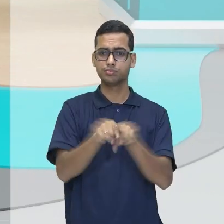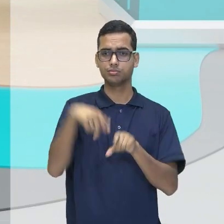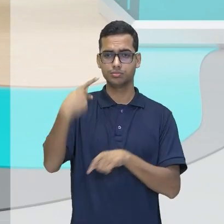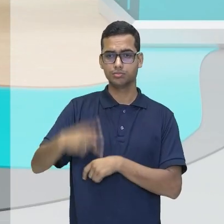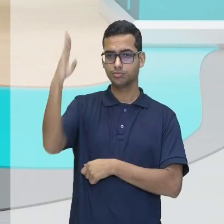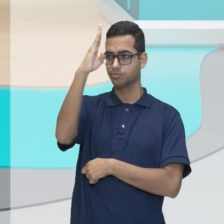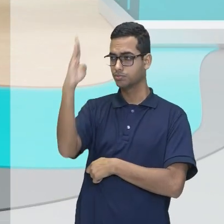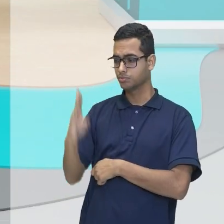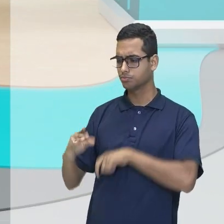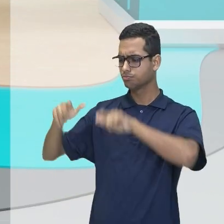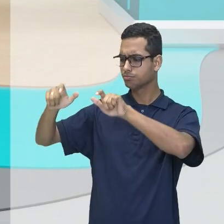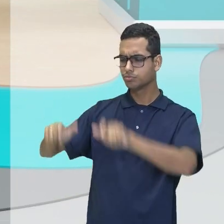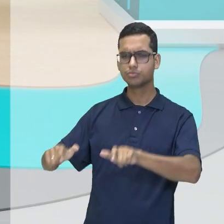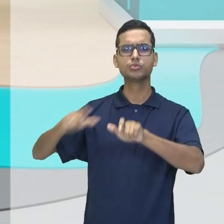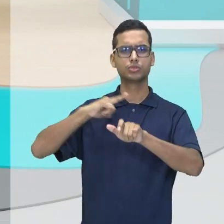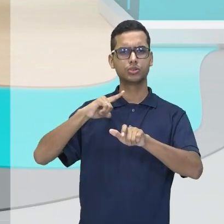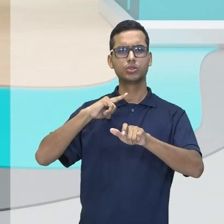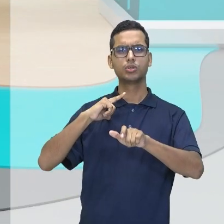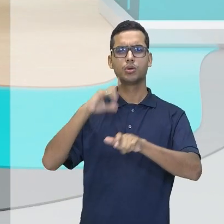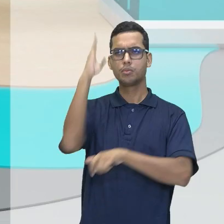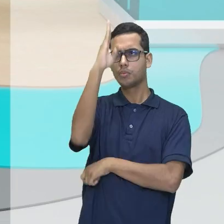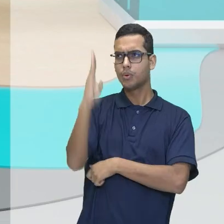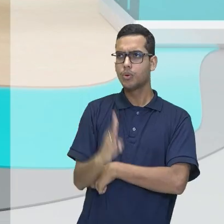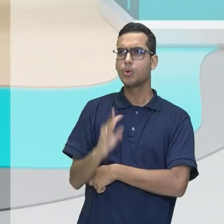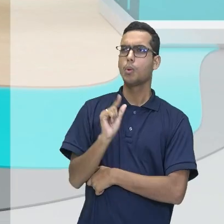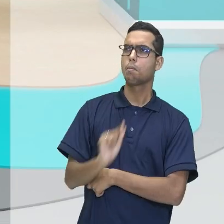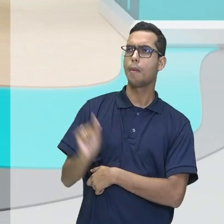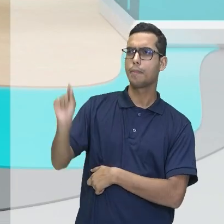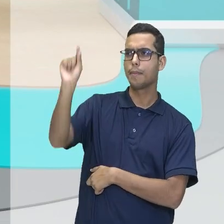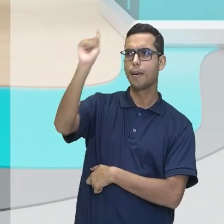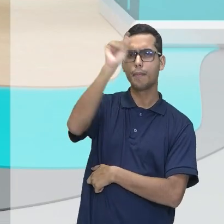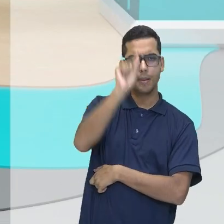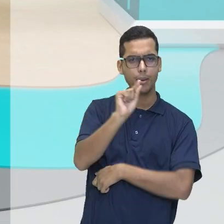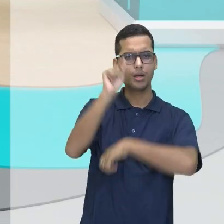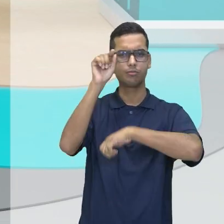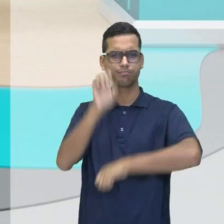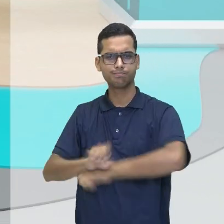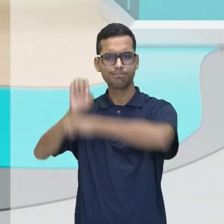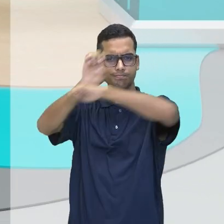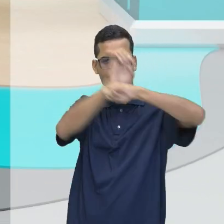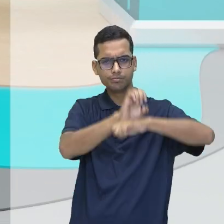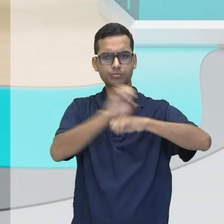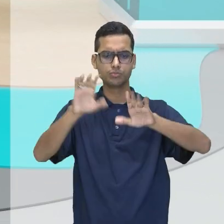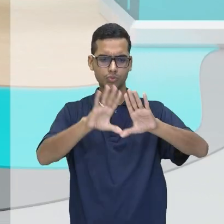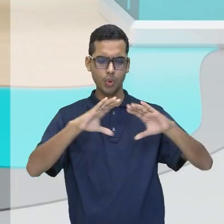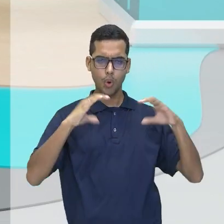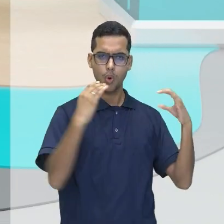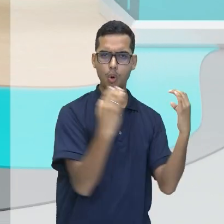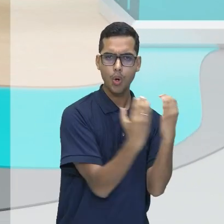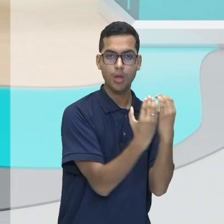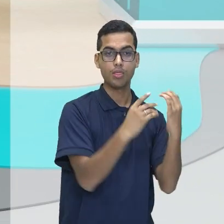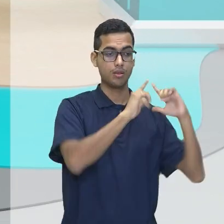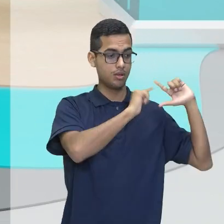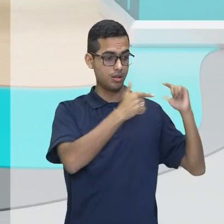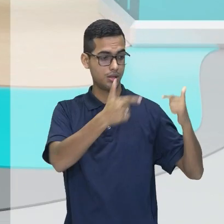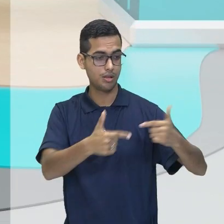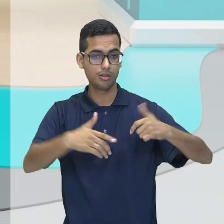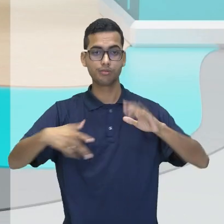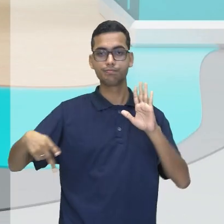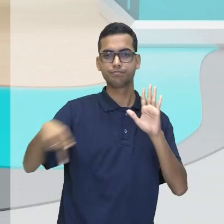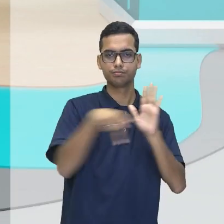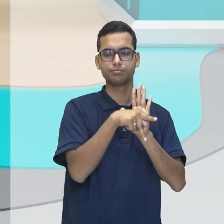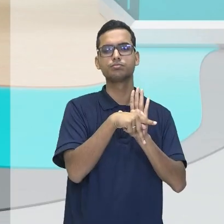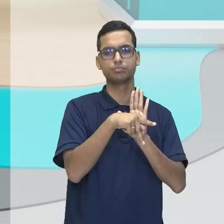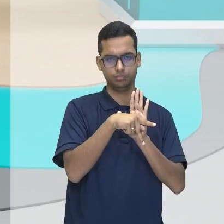um local muito grande, cada estado, cada comunidade tem suas próprias tradições, isso que são